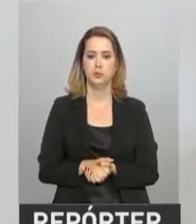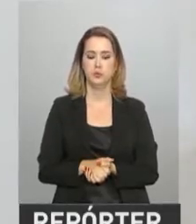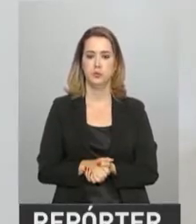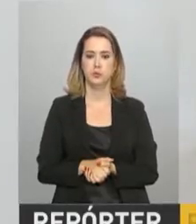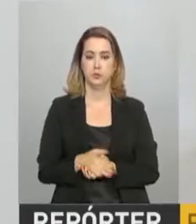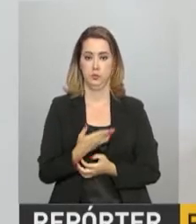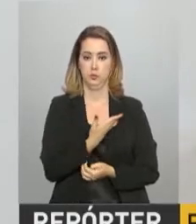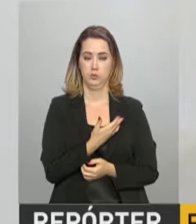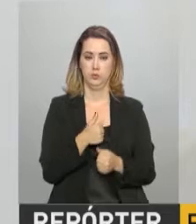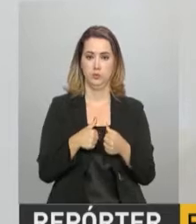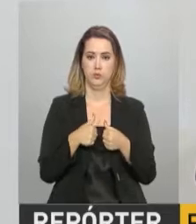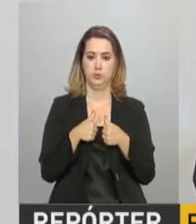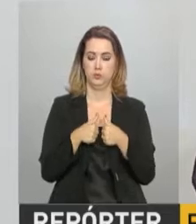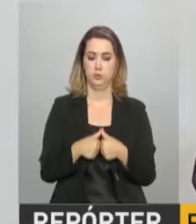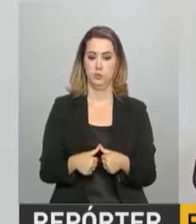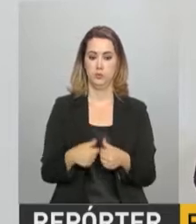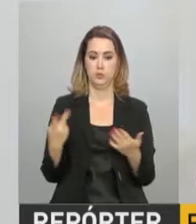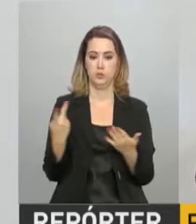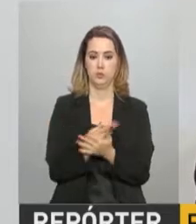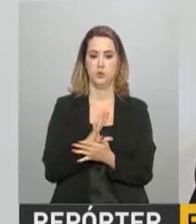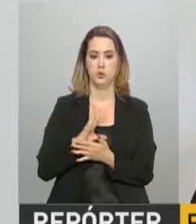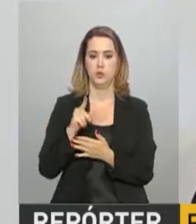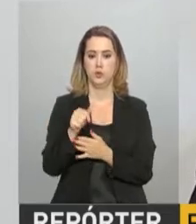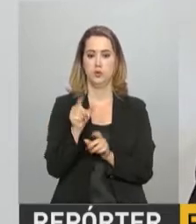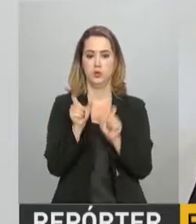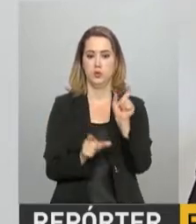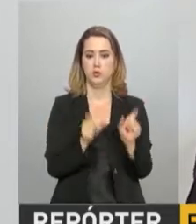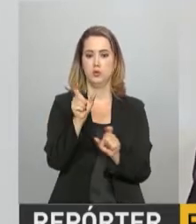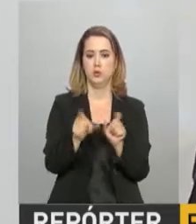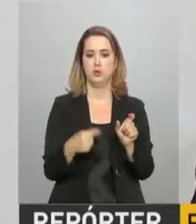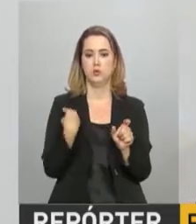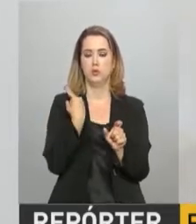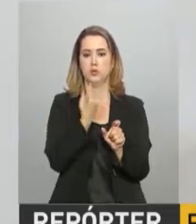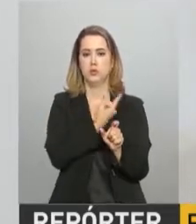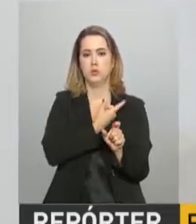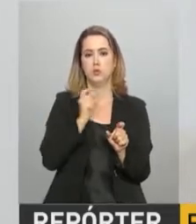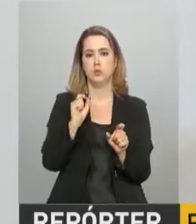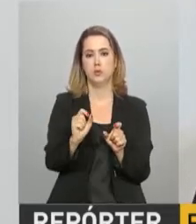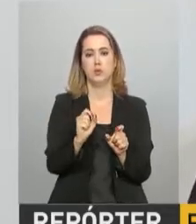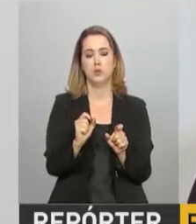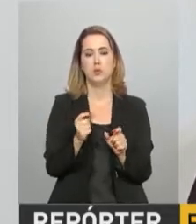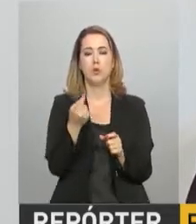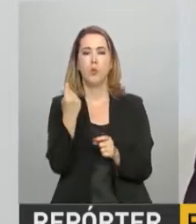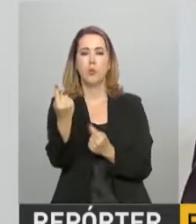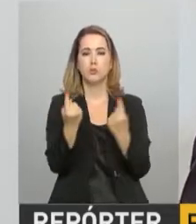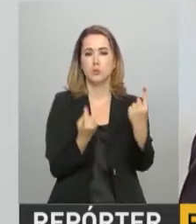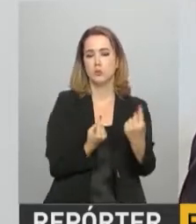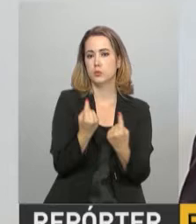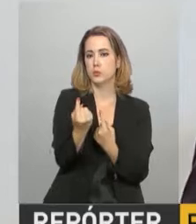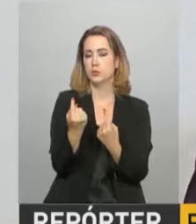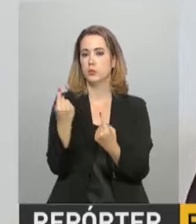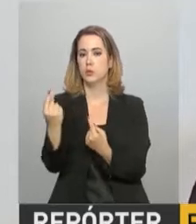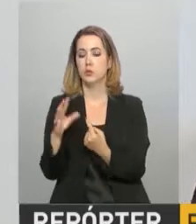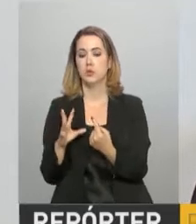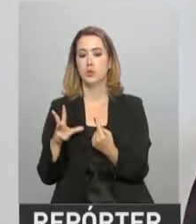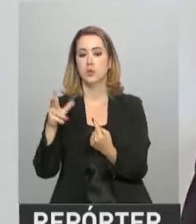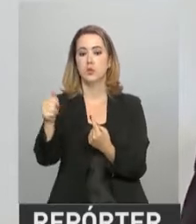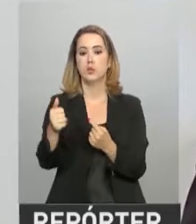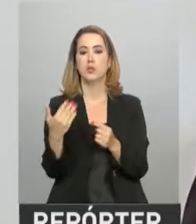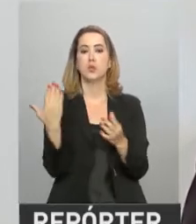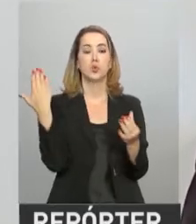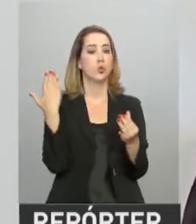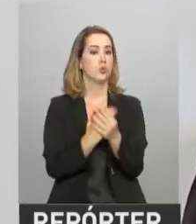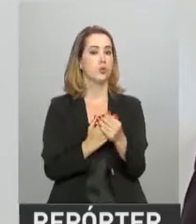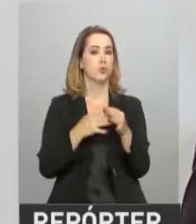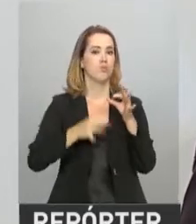uma verificação de todos os casos, a nossa consultoria jurídica está levantando, caso a caso, de todos os processos de